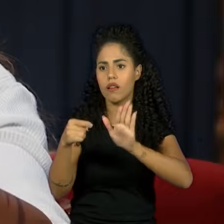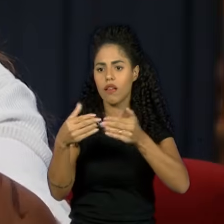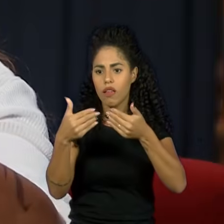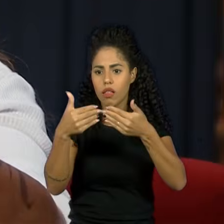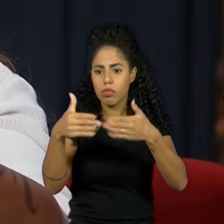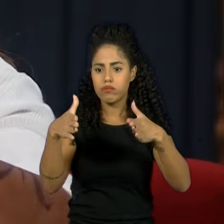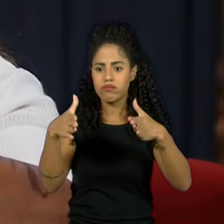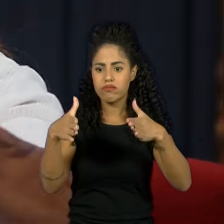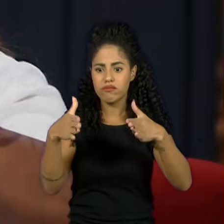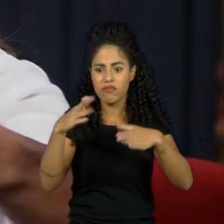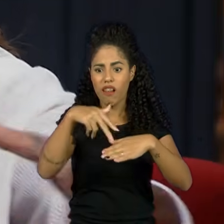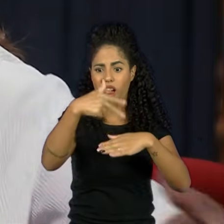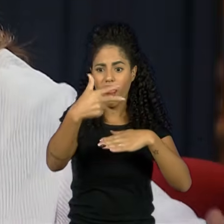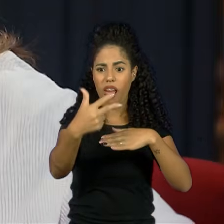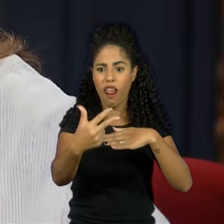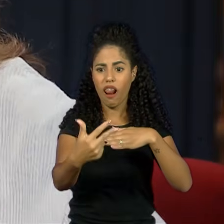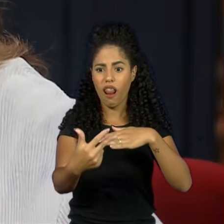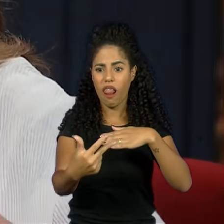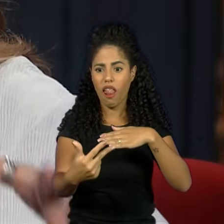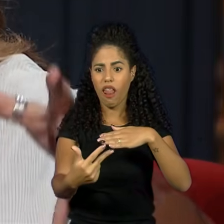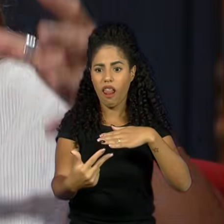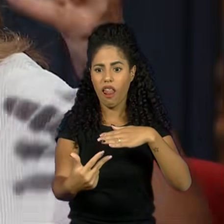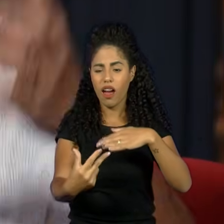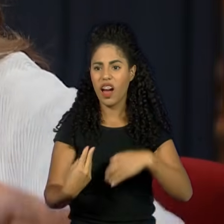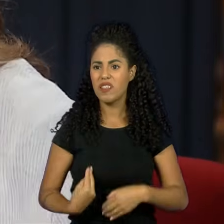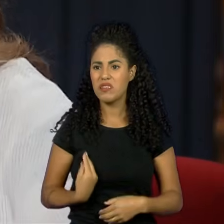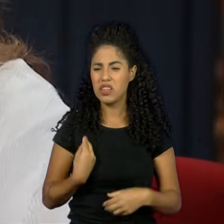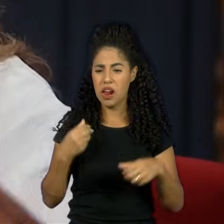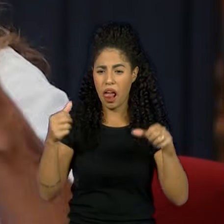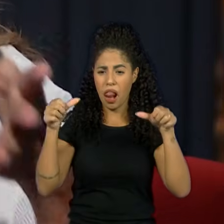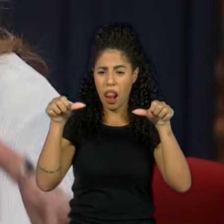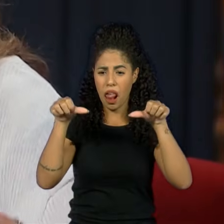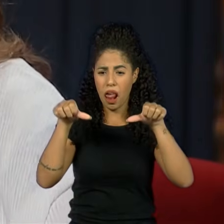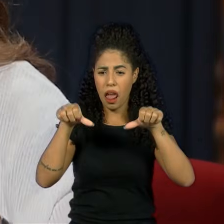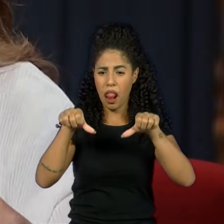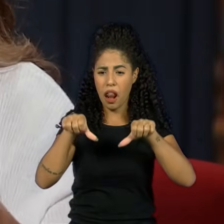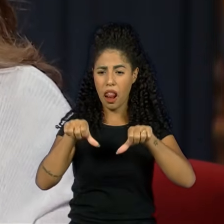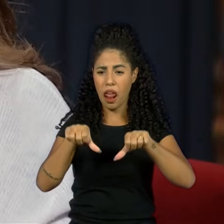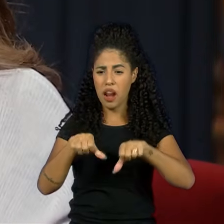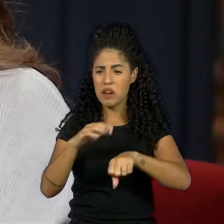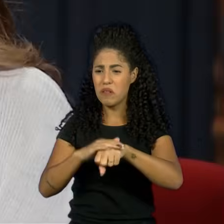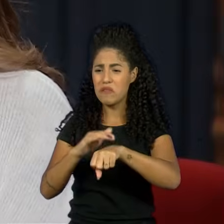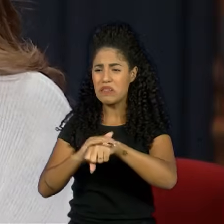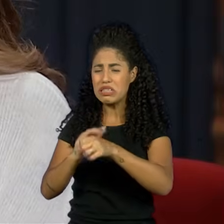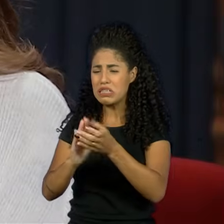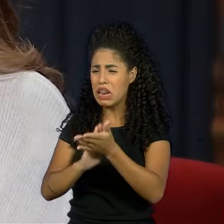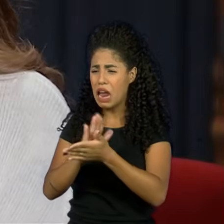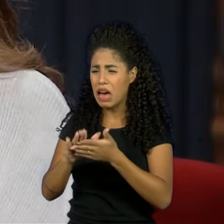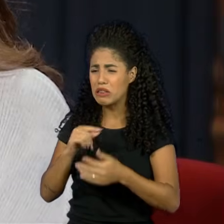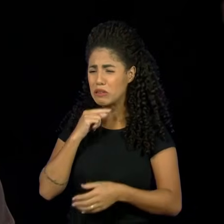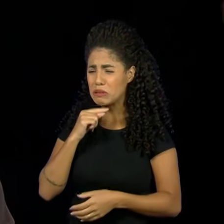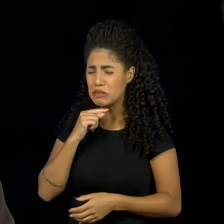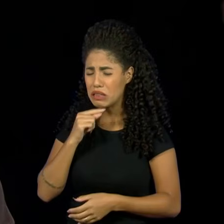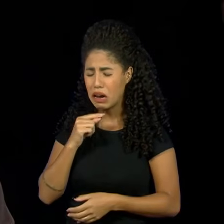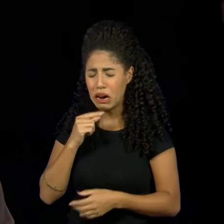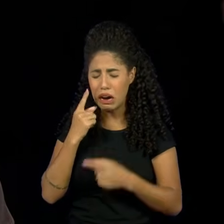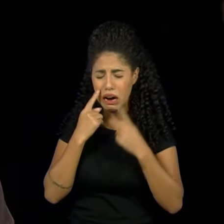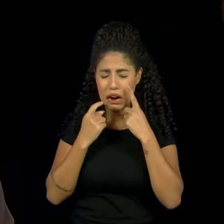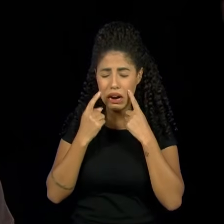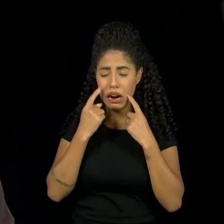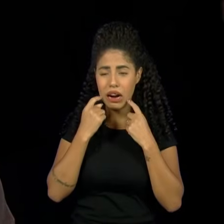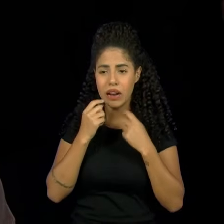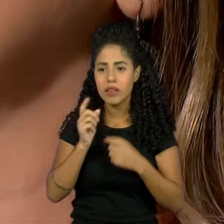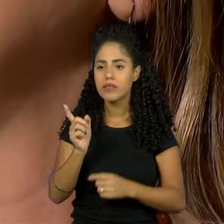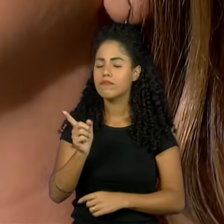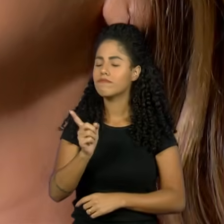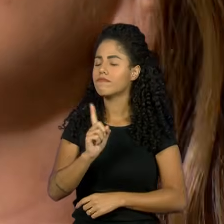abismo ou a porta do calabouço lá para ela cair, não tem nada para fazer. Tem o que fazer. Só que não é algo